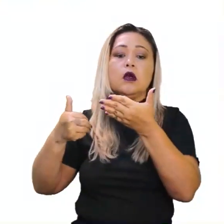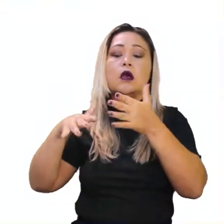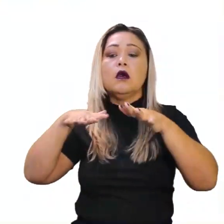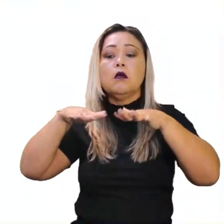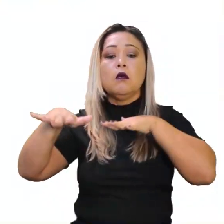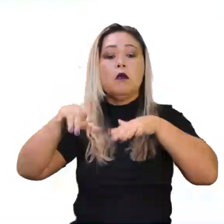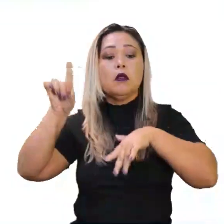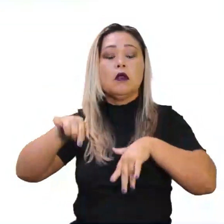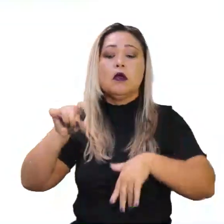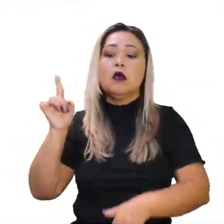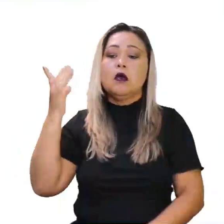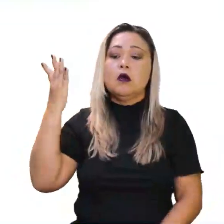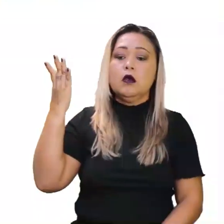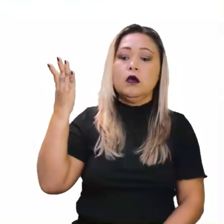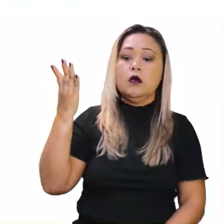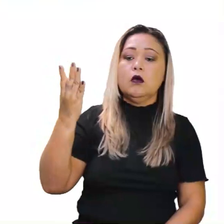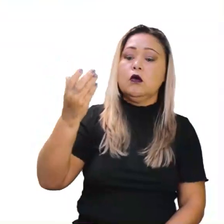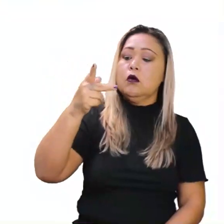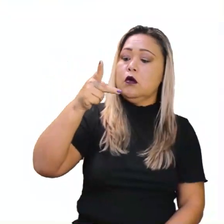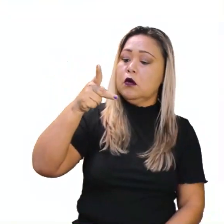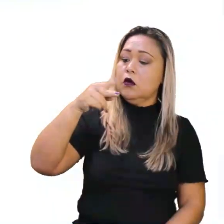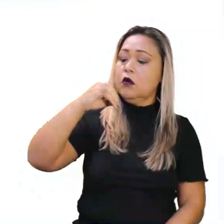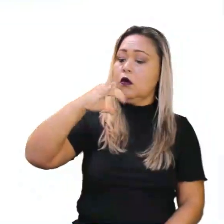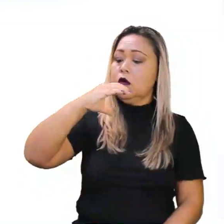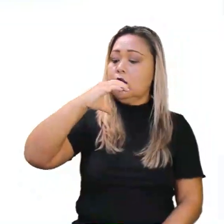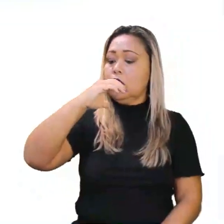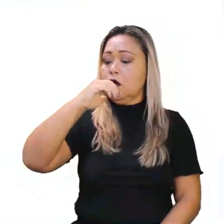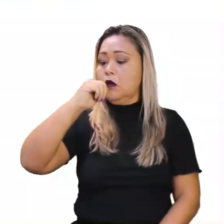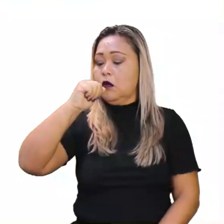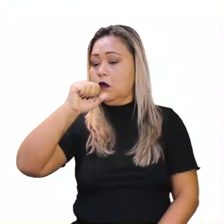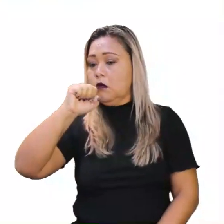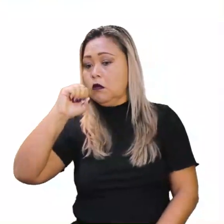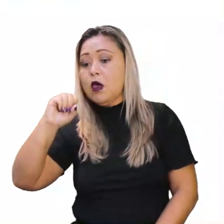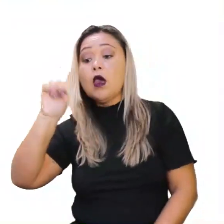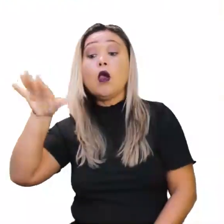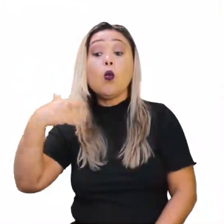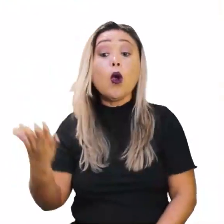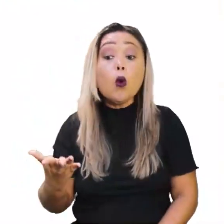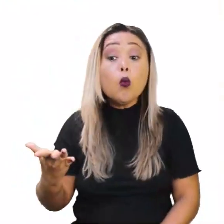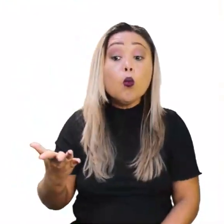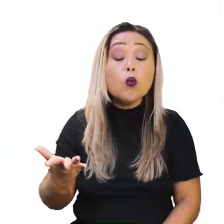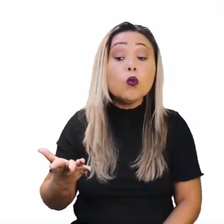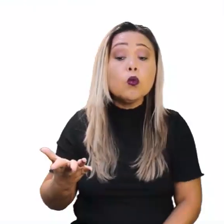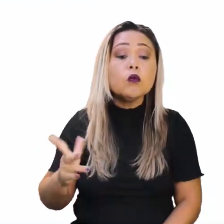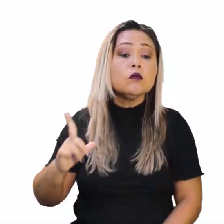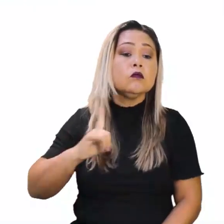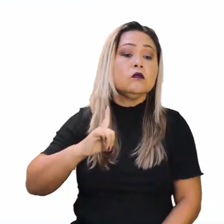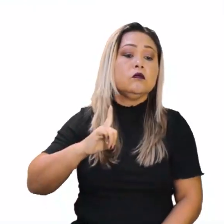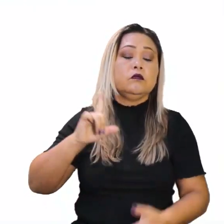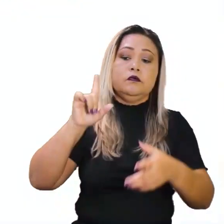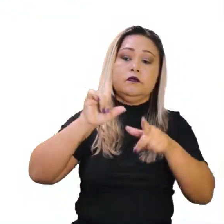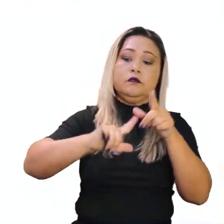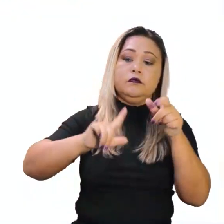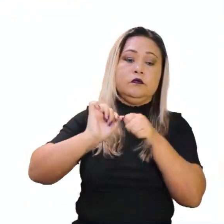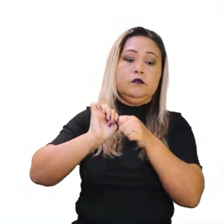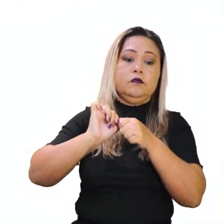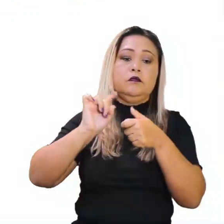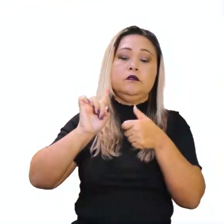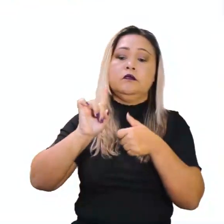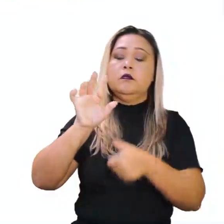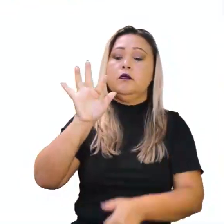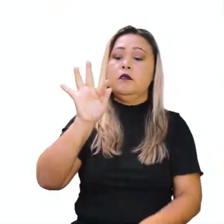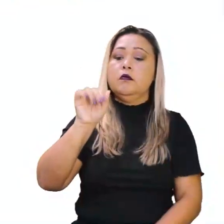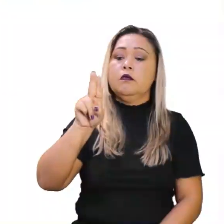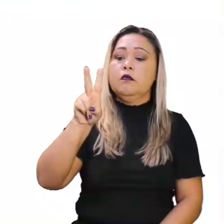movimento olha só, Picasso, forma geométrica, esse movimento temos aí as